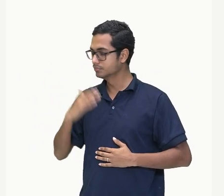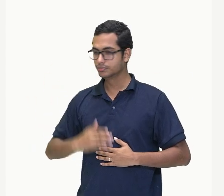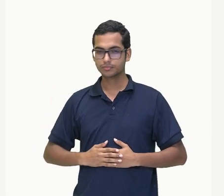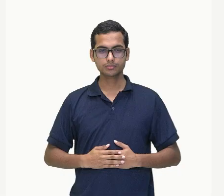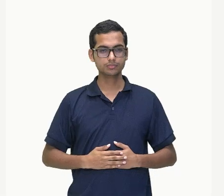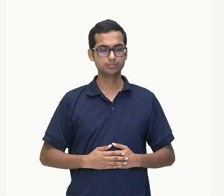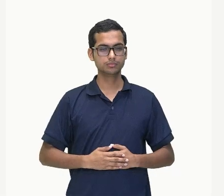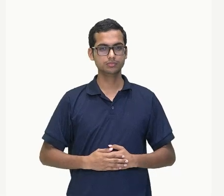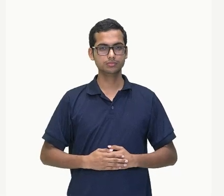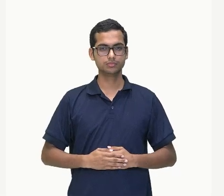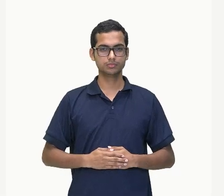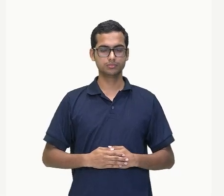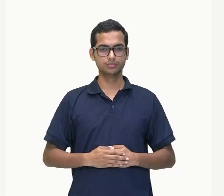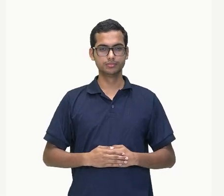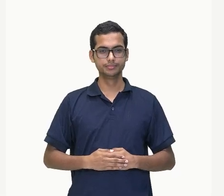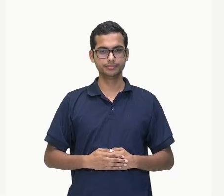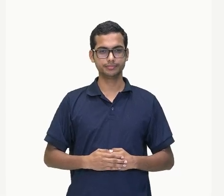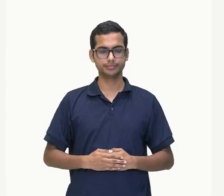o número